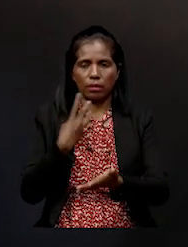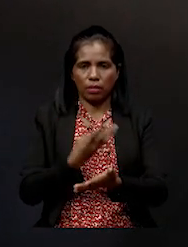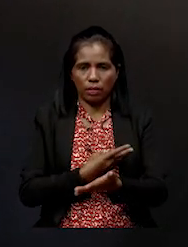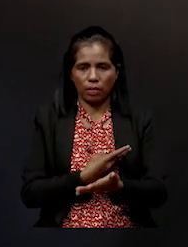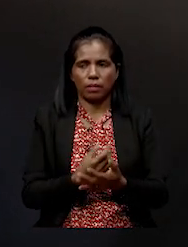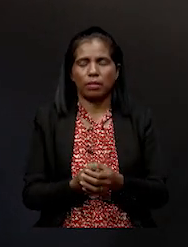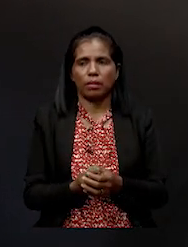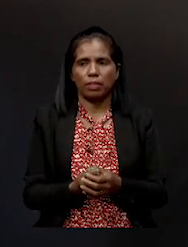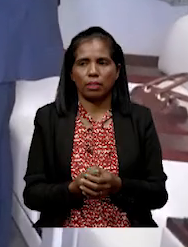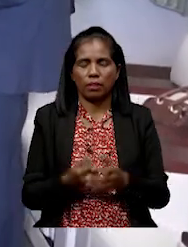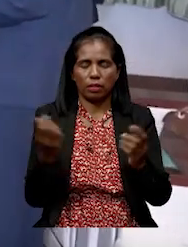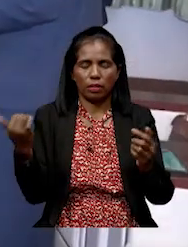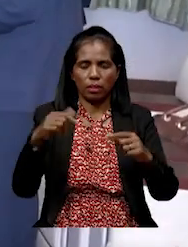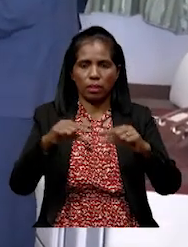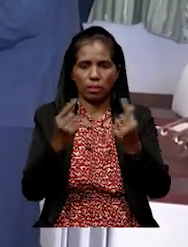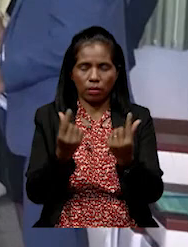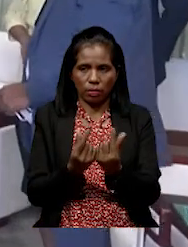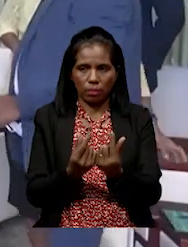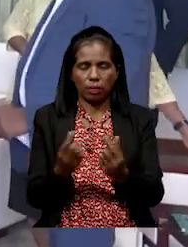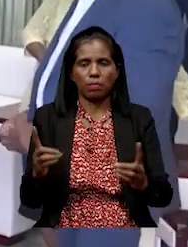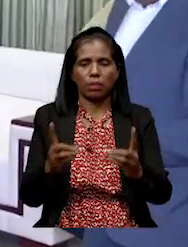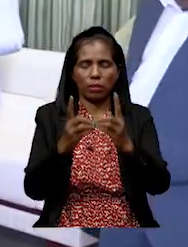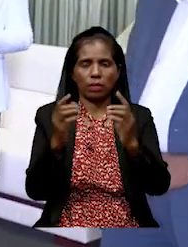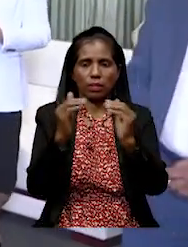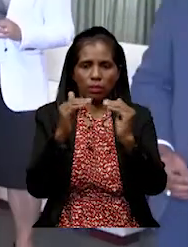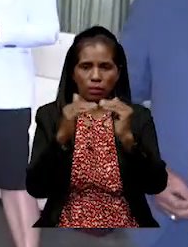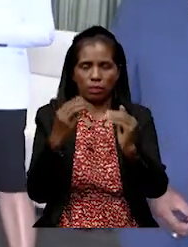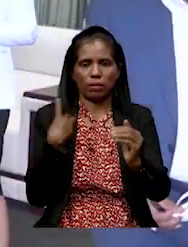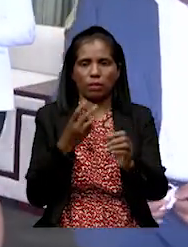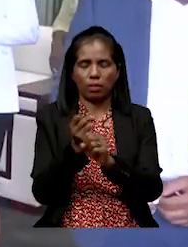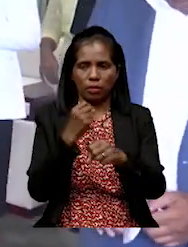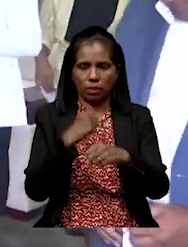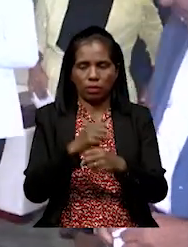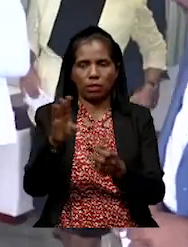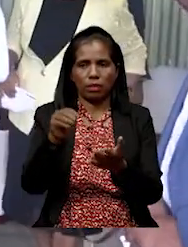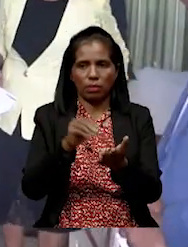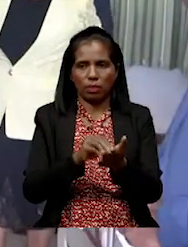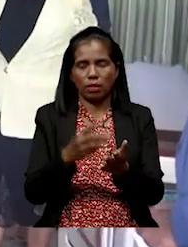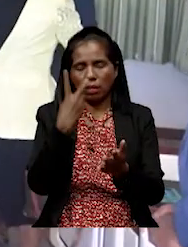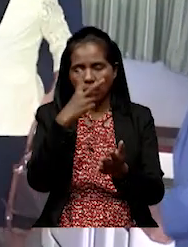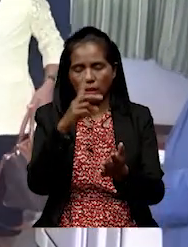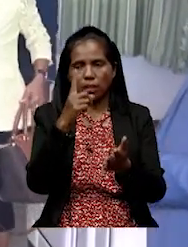será haro que ita minha equipa especial de mais para poder haro levantamentos para